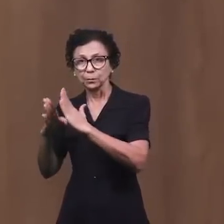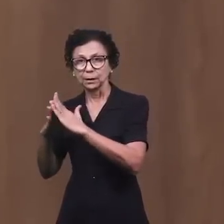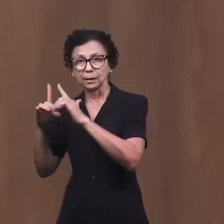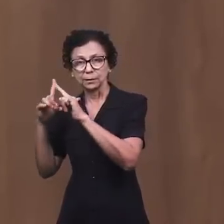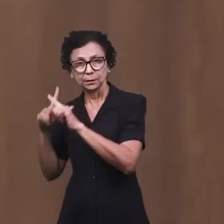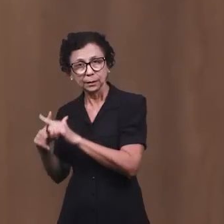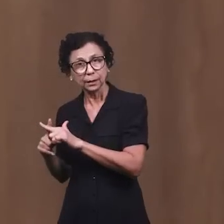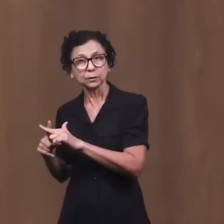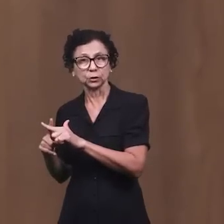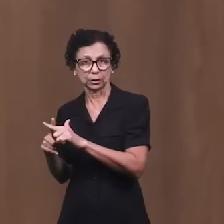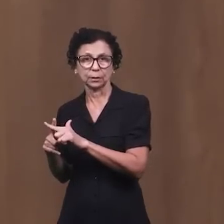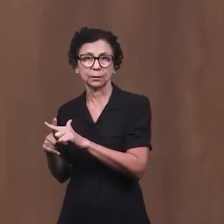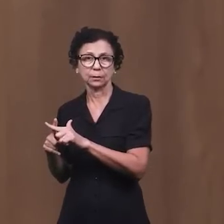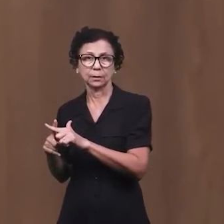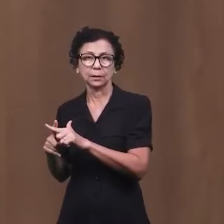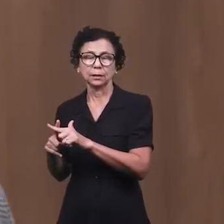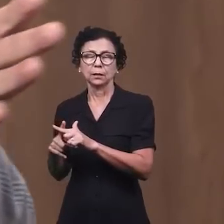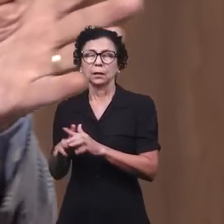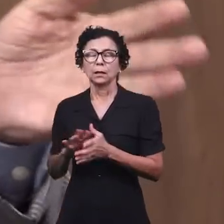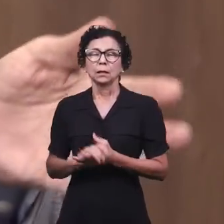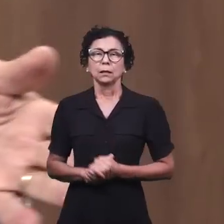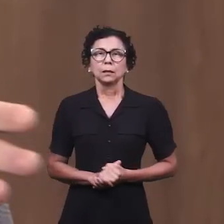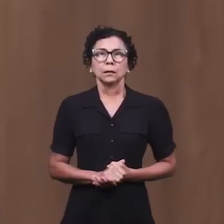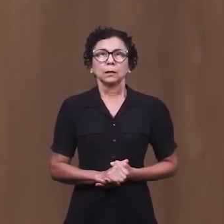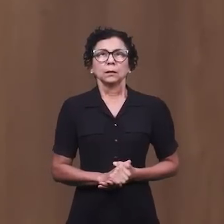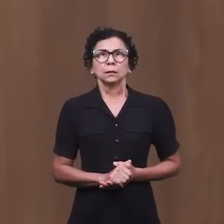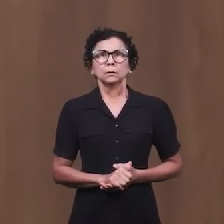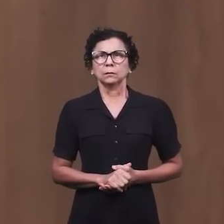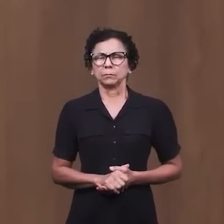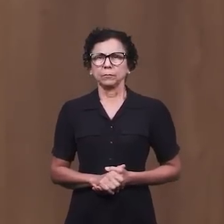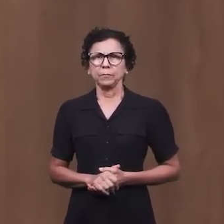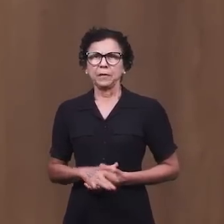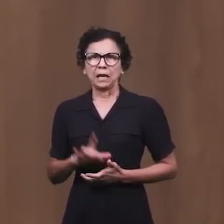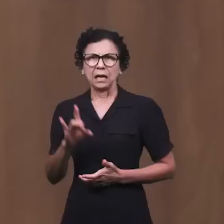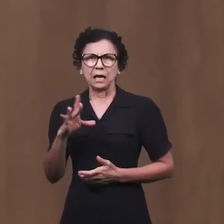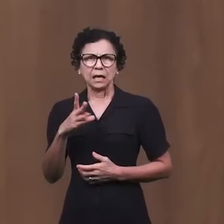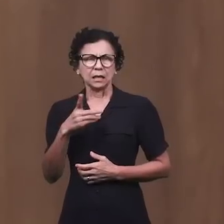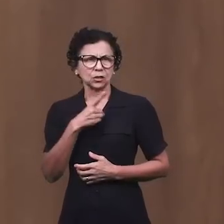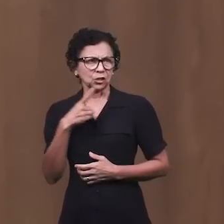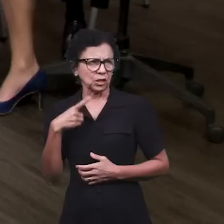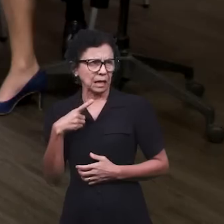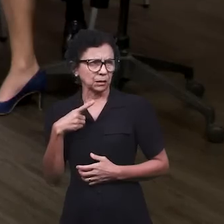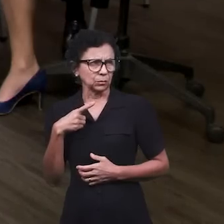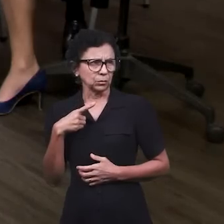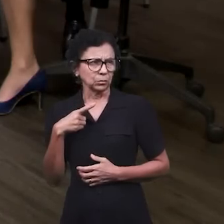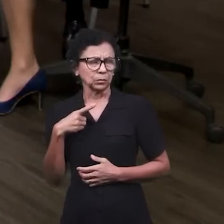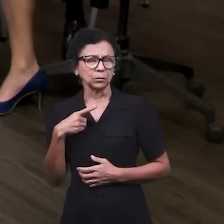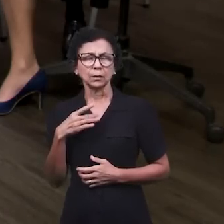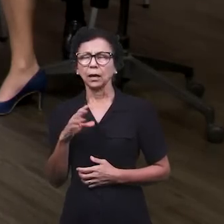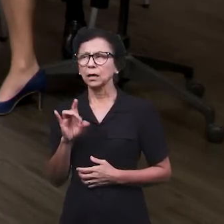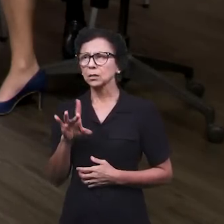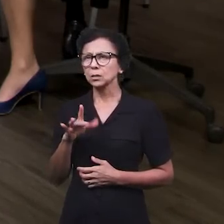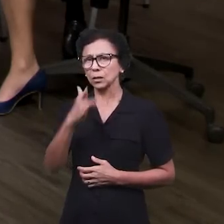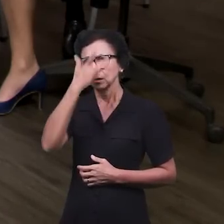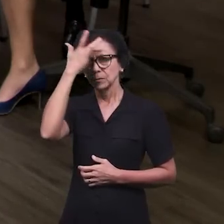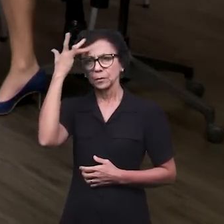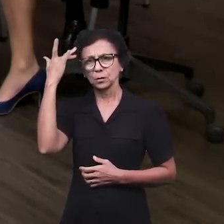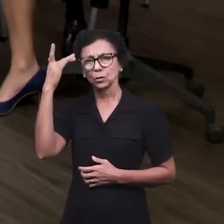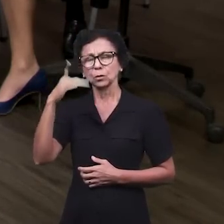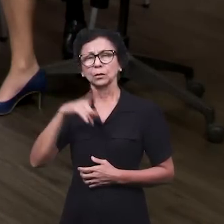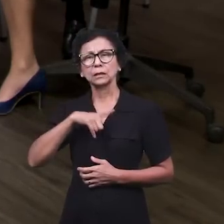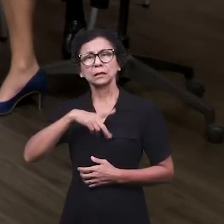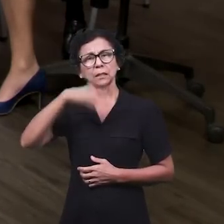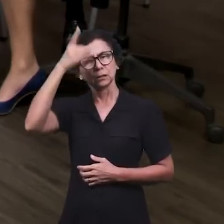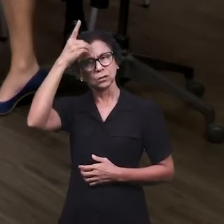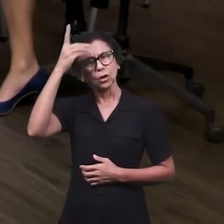tem participação, não precisa ser só o diácono, só o irmão que tem dom. Não, qualquer irmão que tenha dom pode